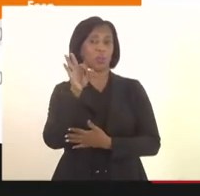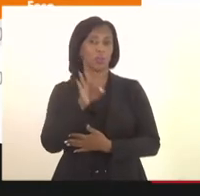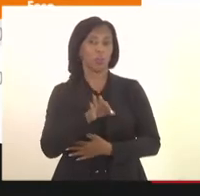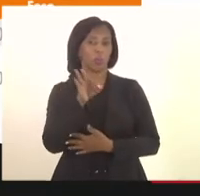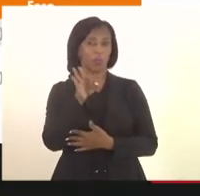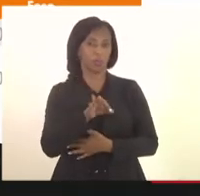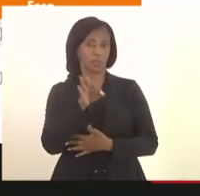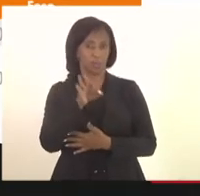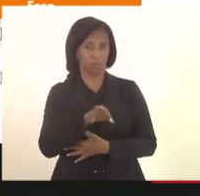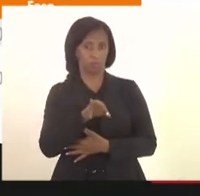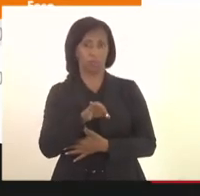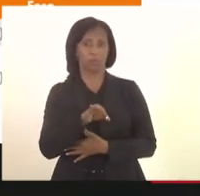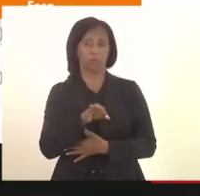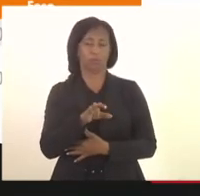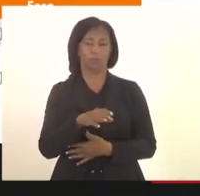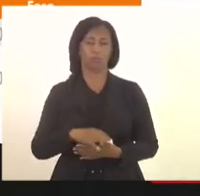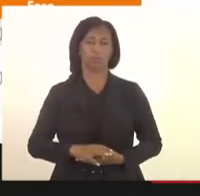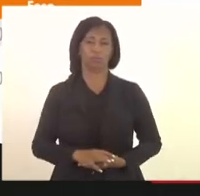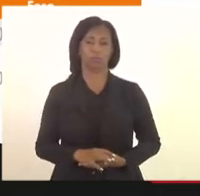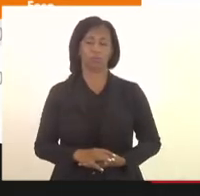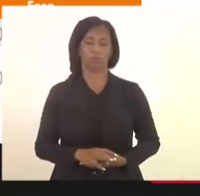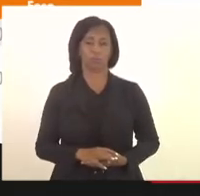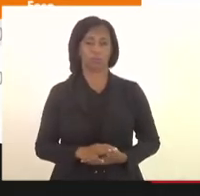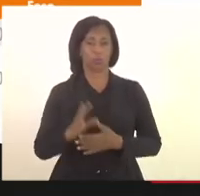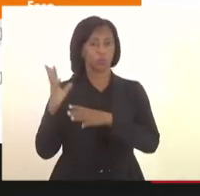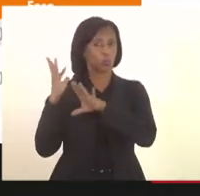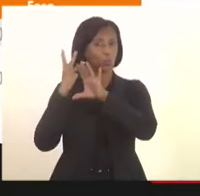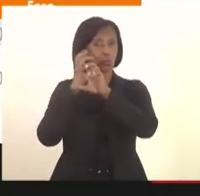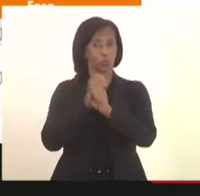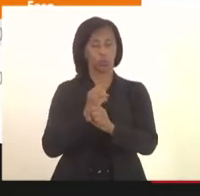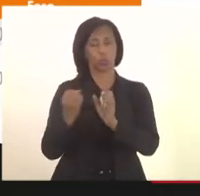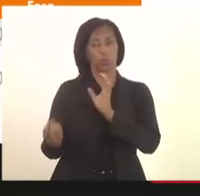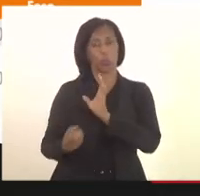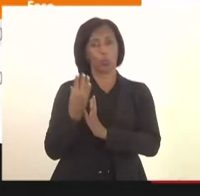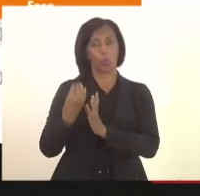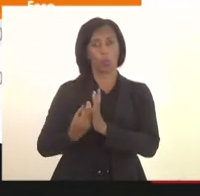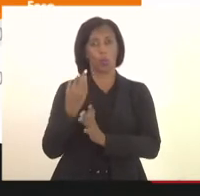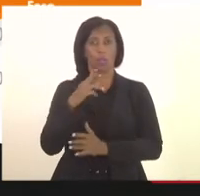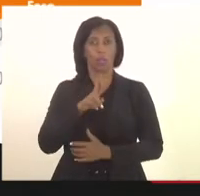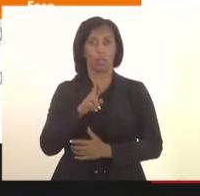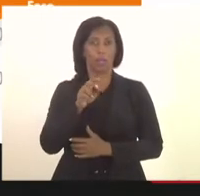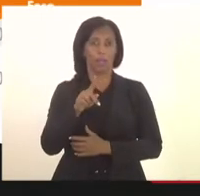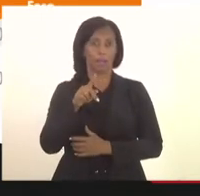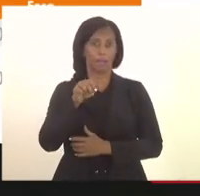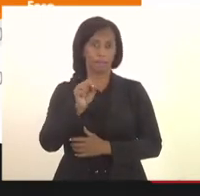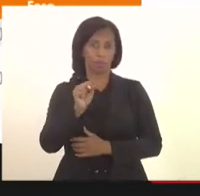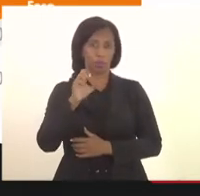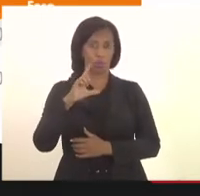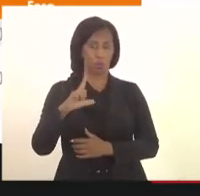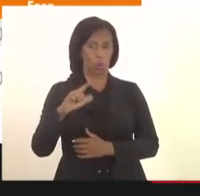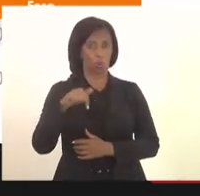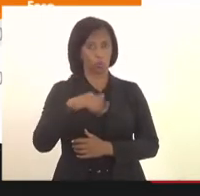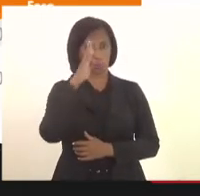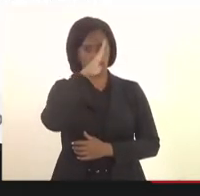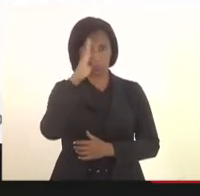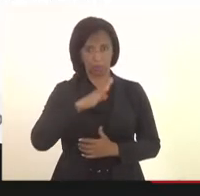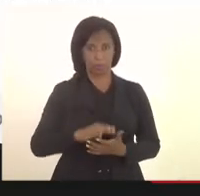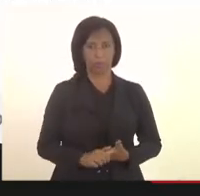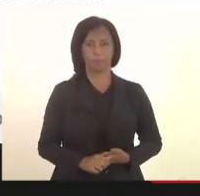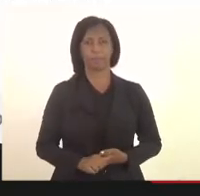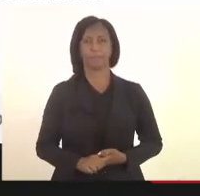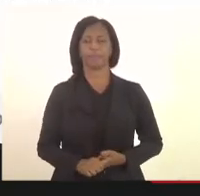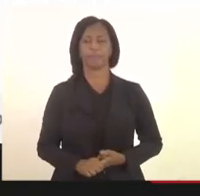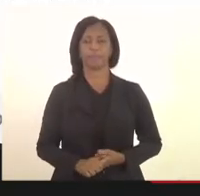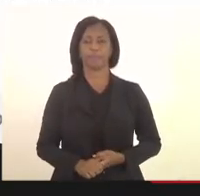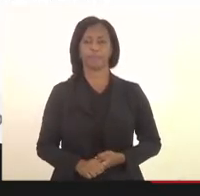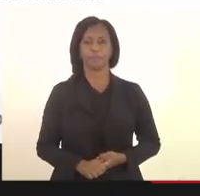Leste representa 3% do total de produção da Repsol no Brasil. E se puder passar para o próximo, por